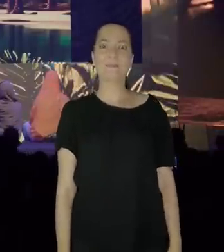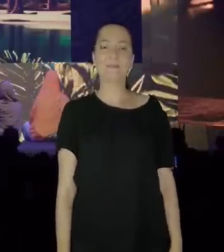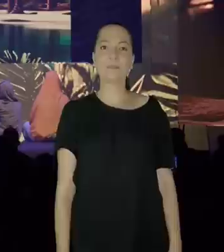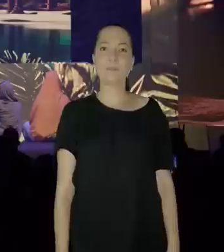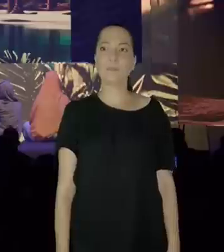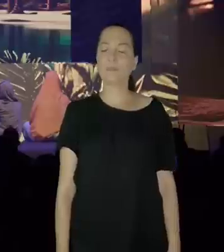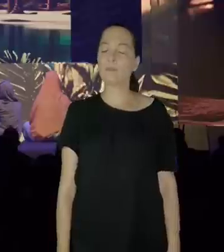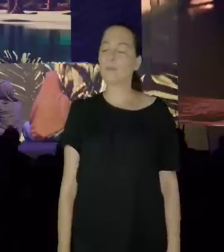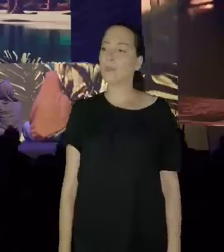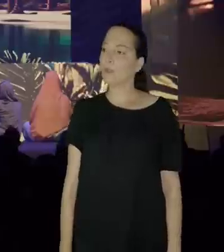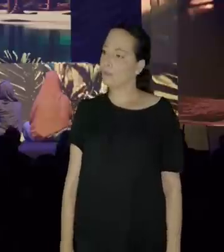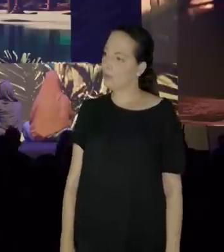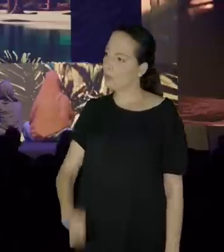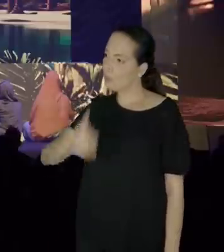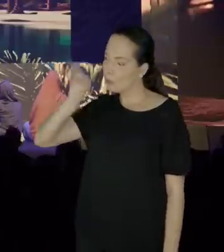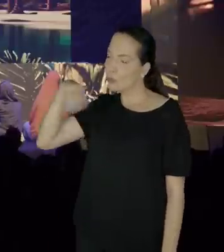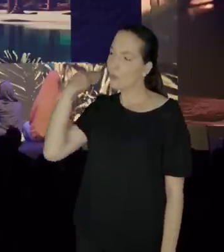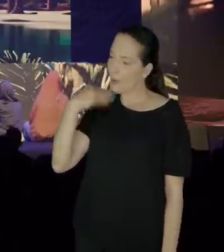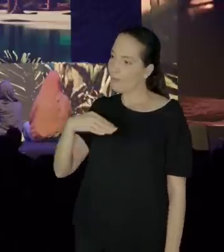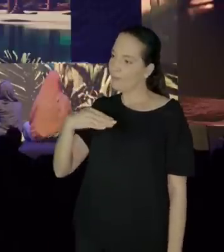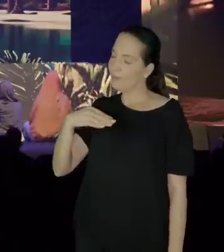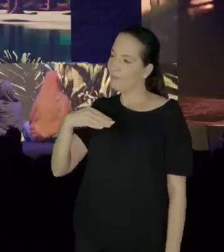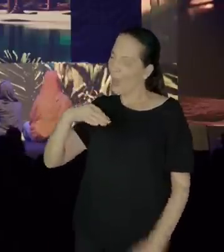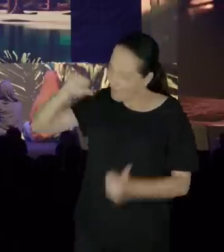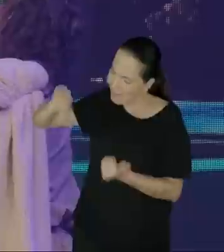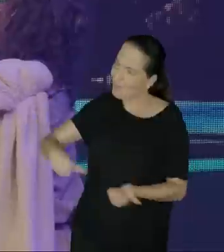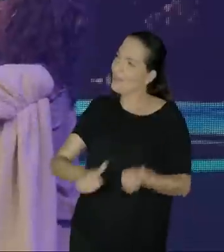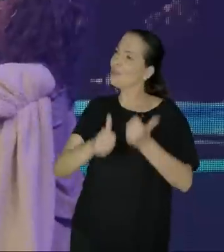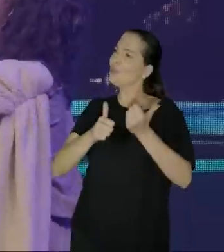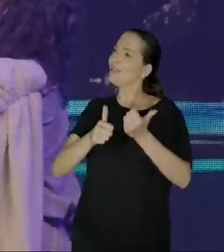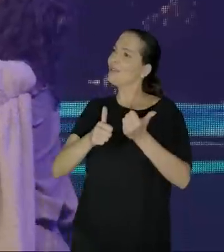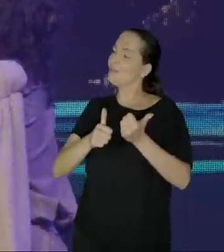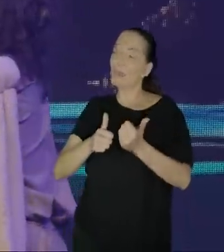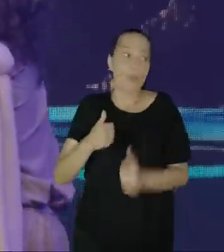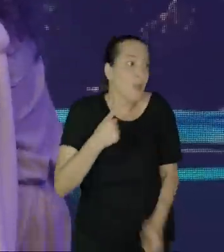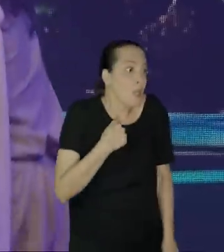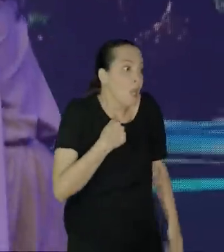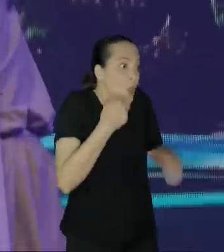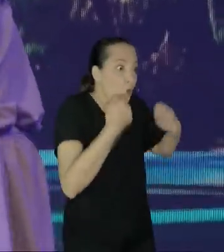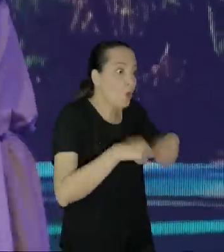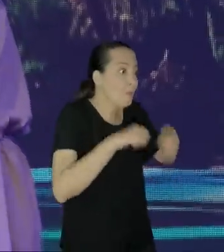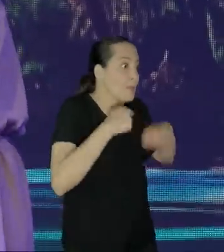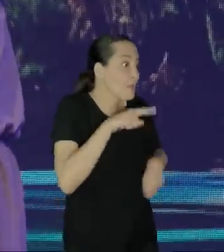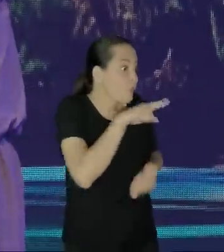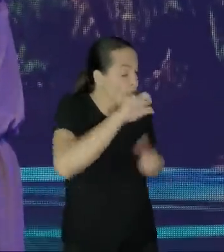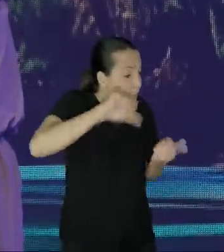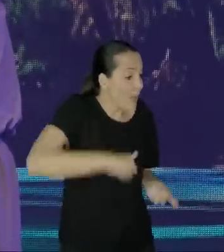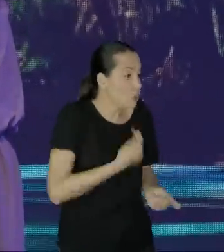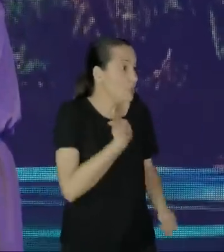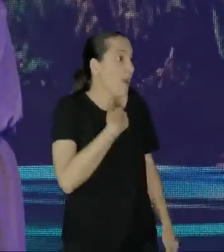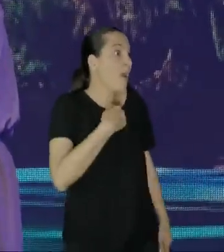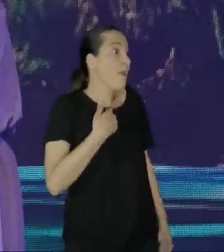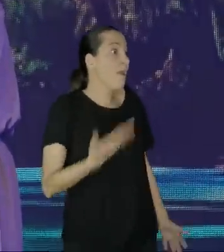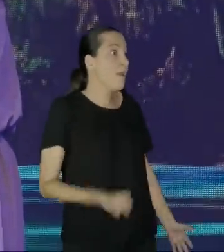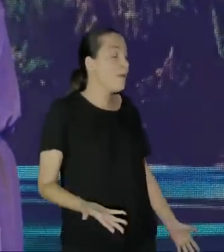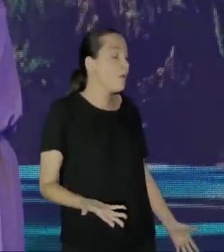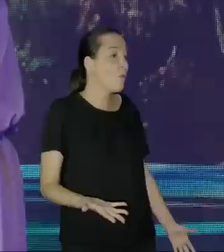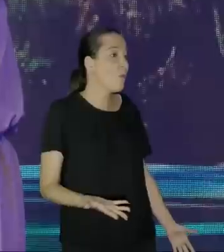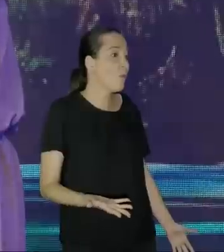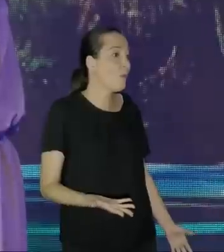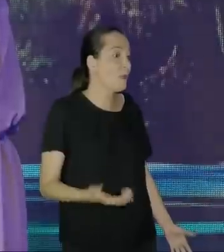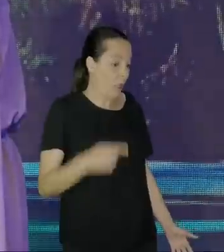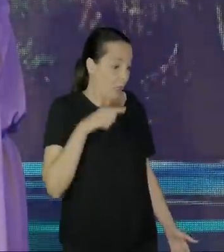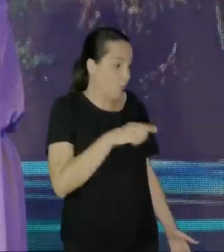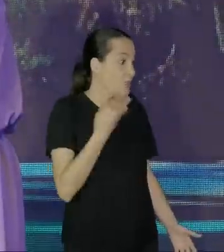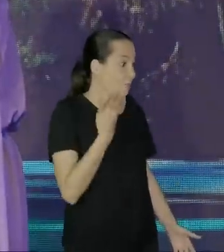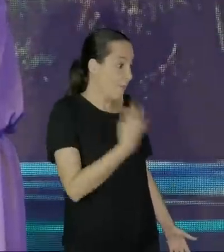João, batiza-me. Eu que preciso ser batizado por ti, e tu